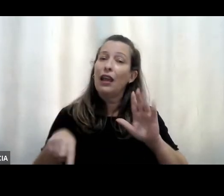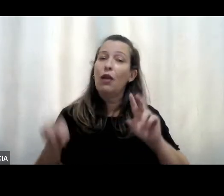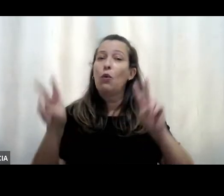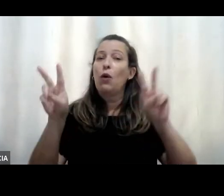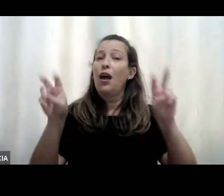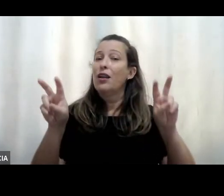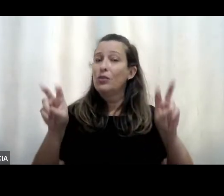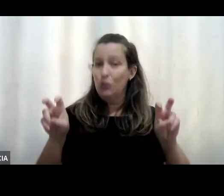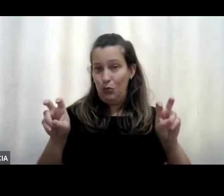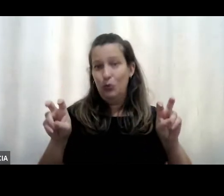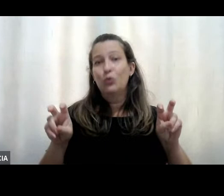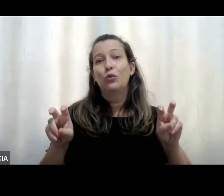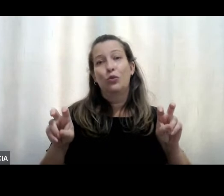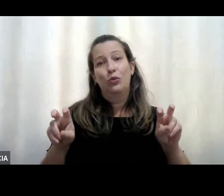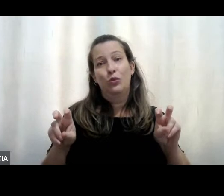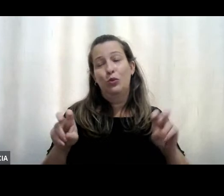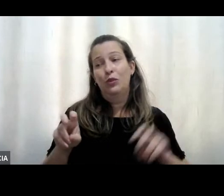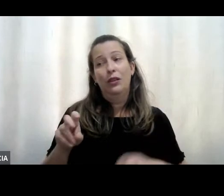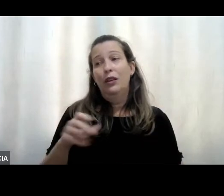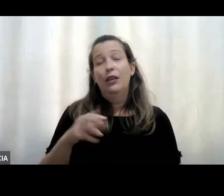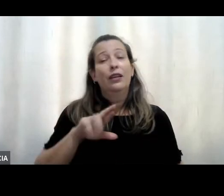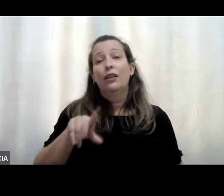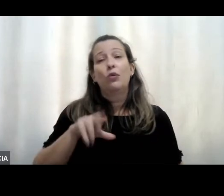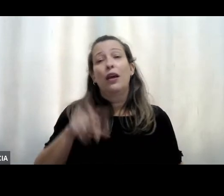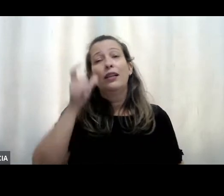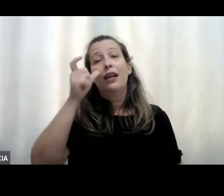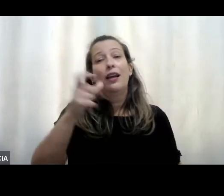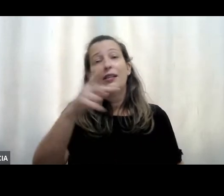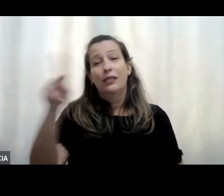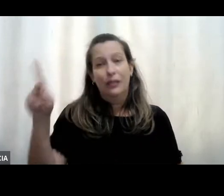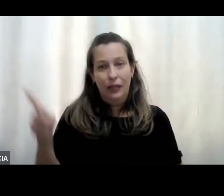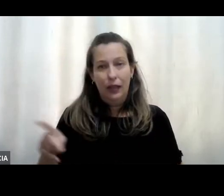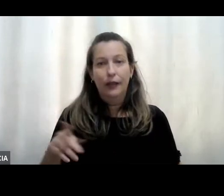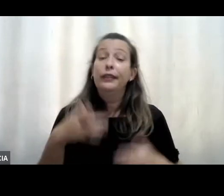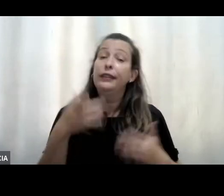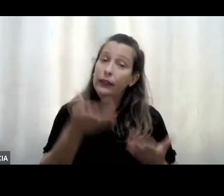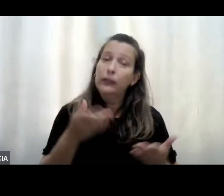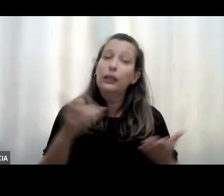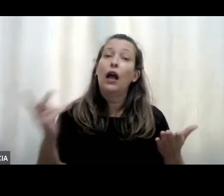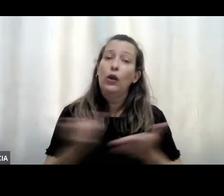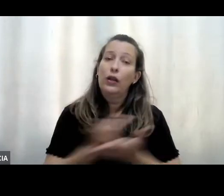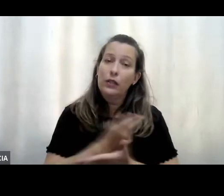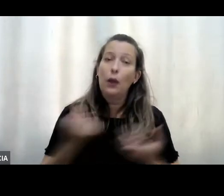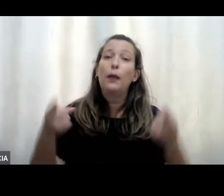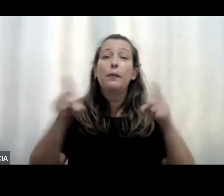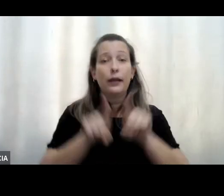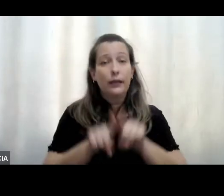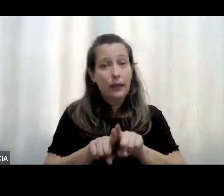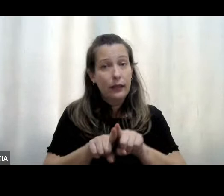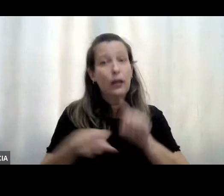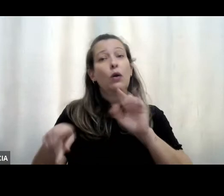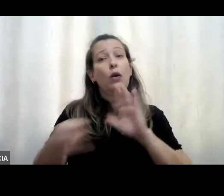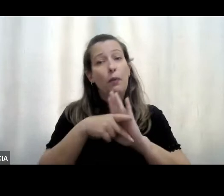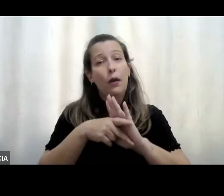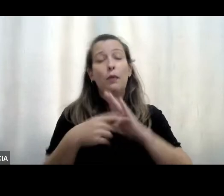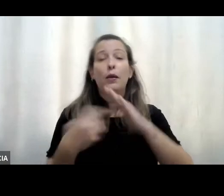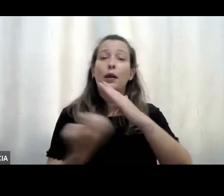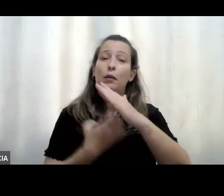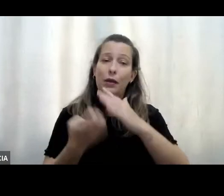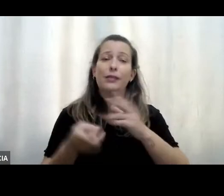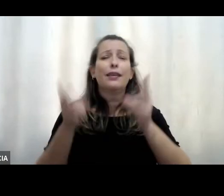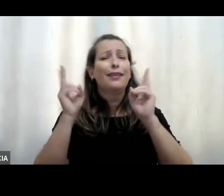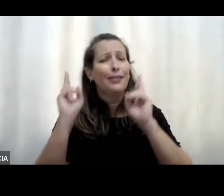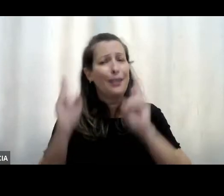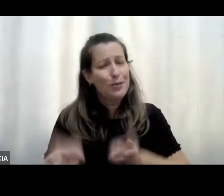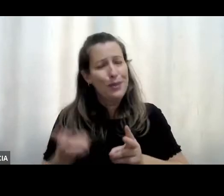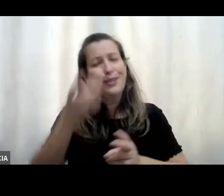não regulamentar. E muito disso aconteceu em parceria com as próprias empresas, que às vezes são das mesmas pessoas. Enfim, a gente